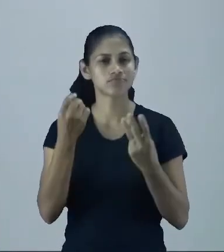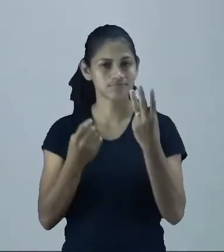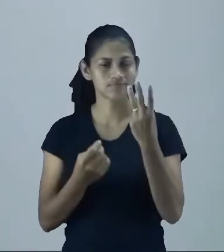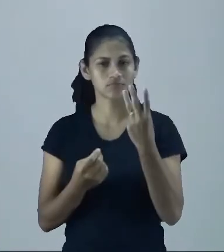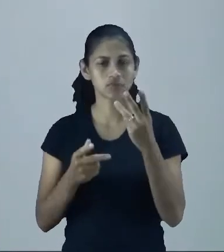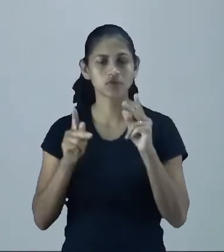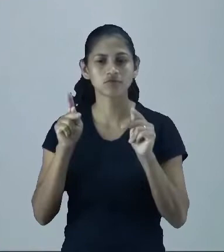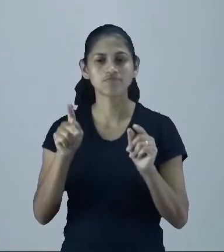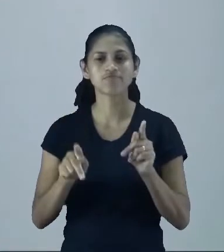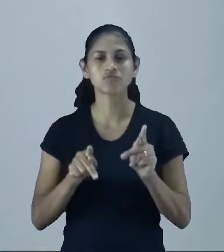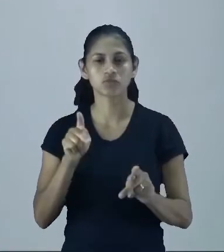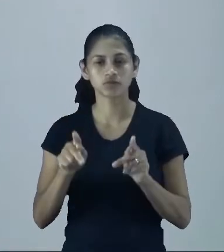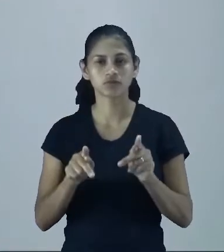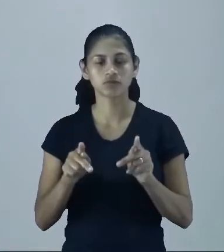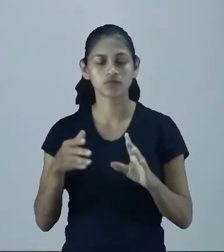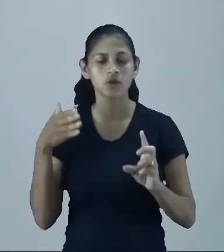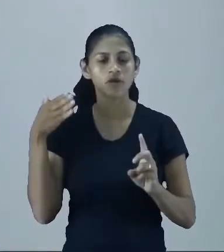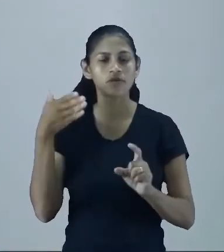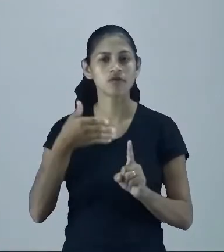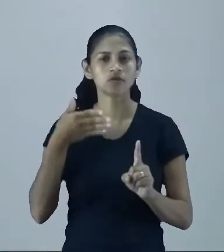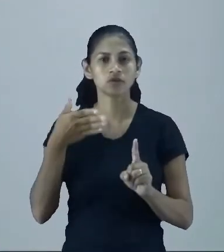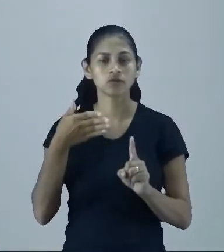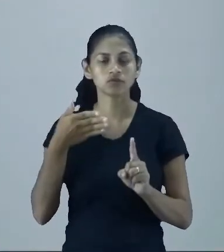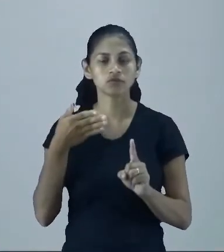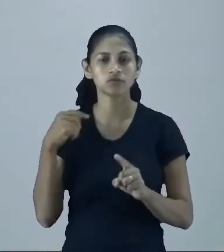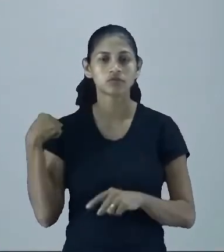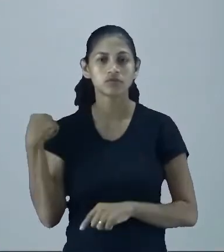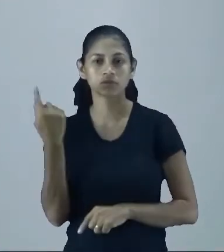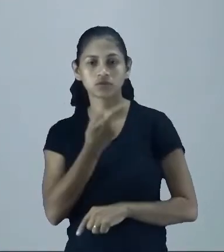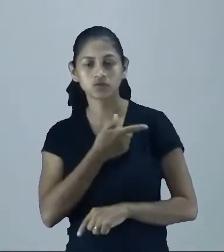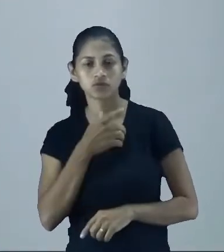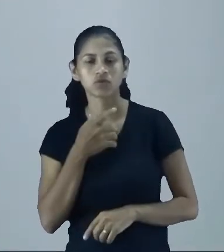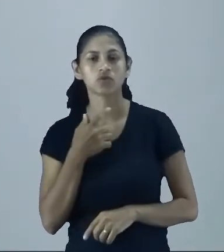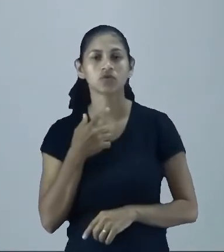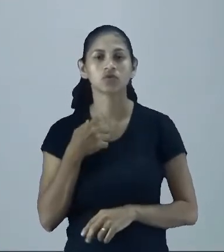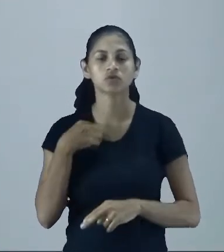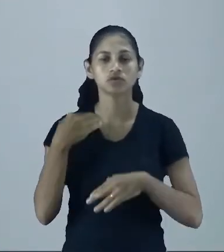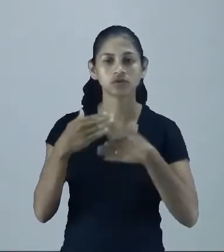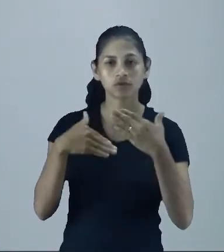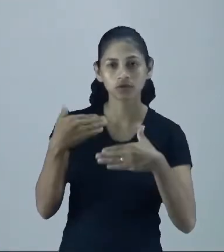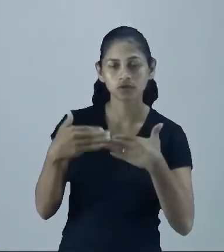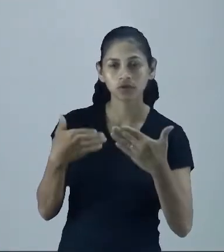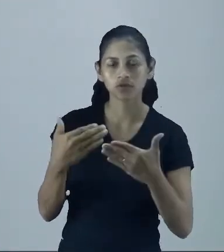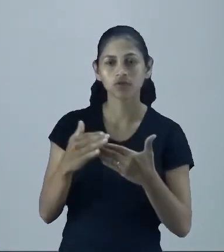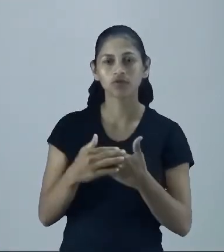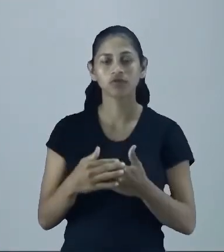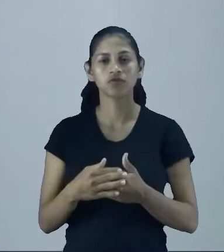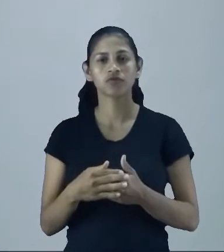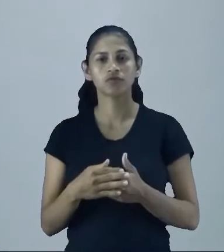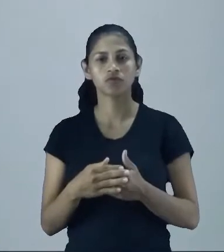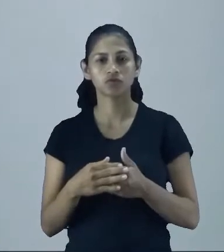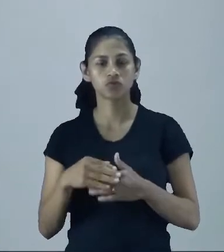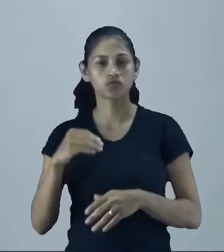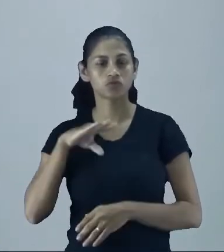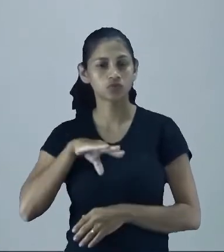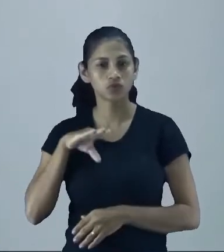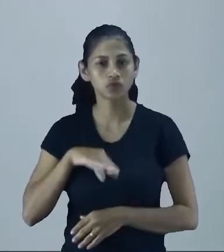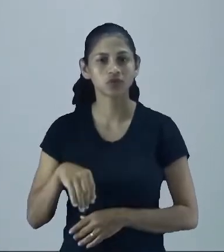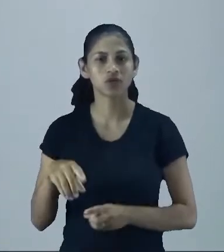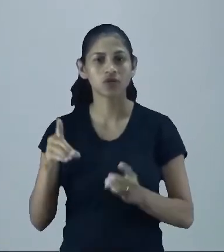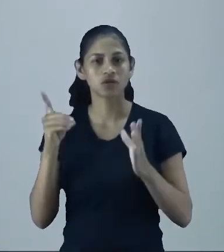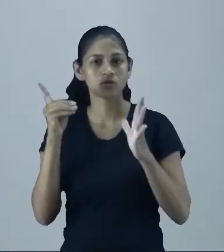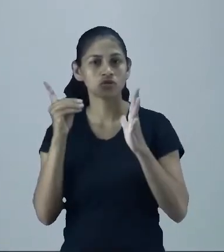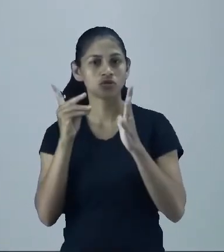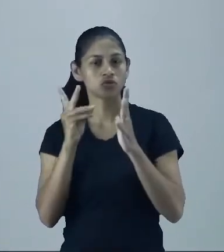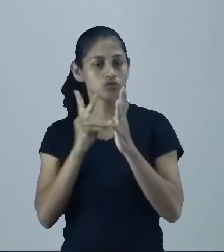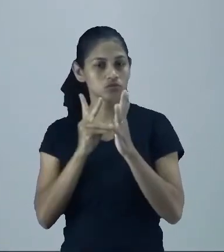na nossa formação, os primeiros, né, foram os portugueses, os indígenas e os africanos. Nós vimos um pouco sobre